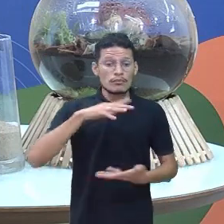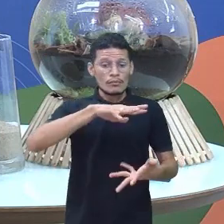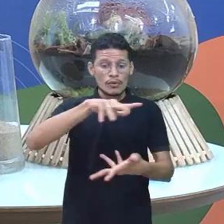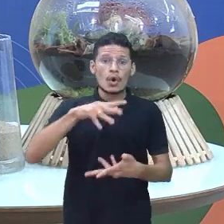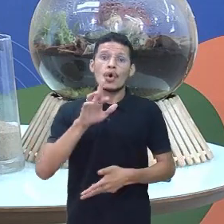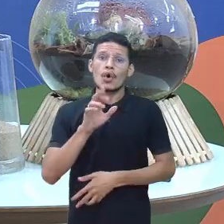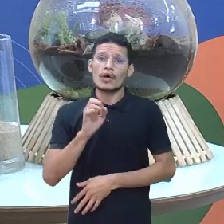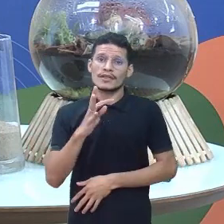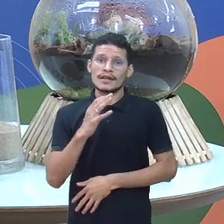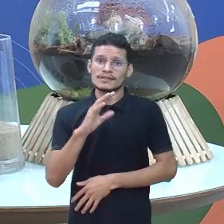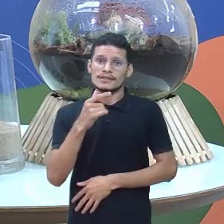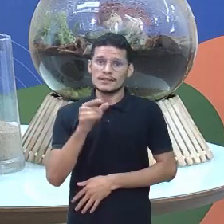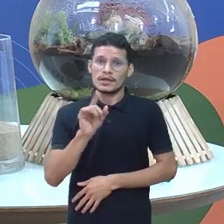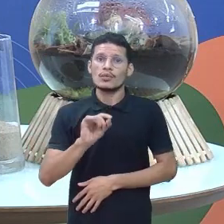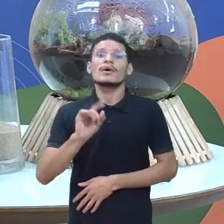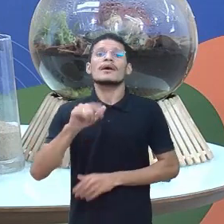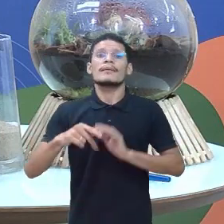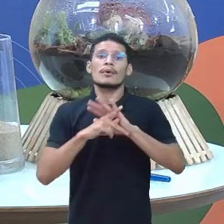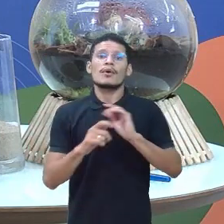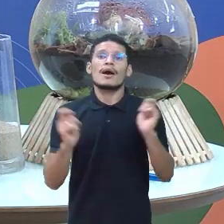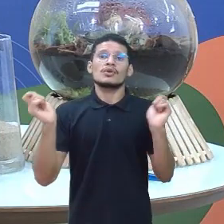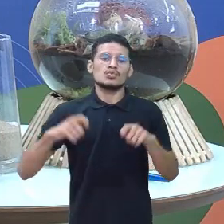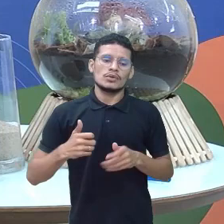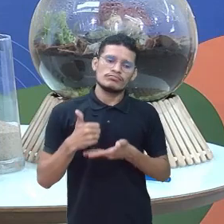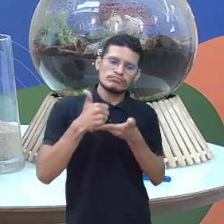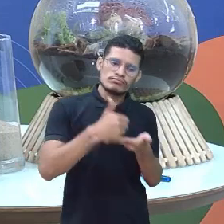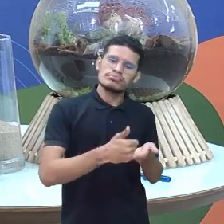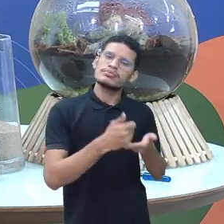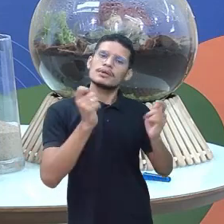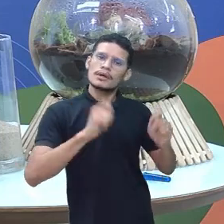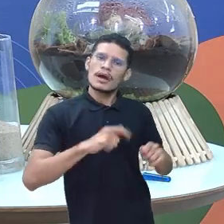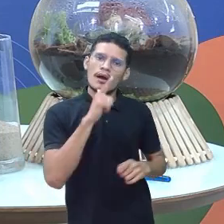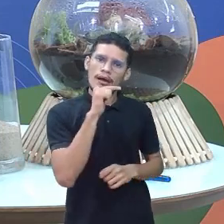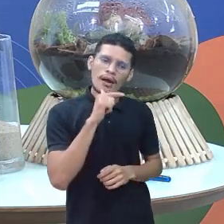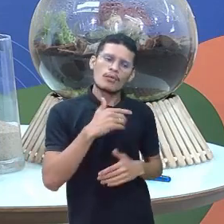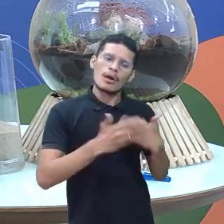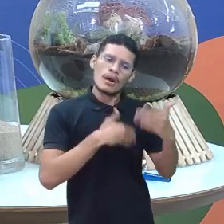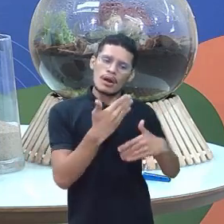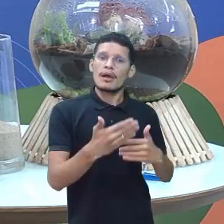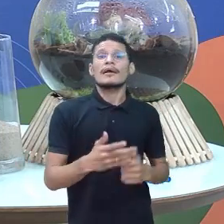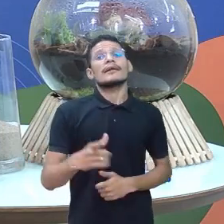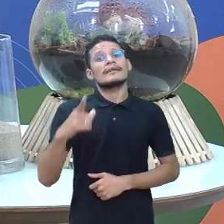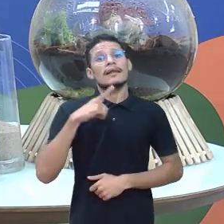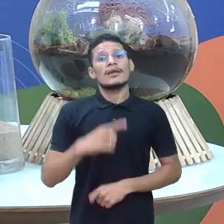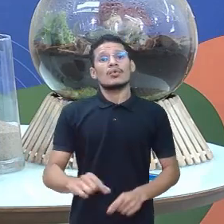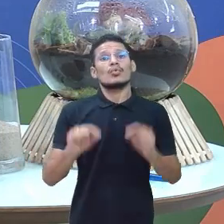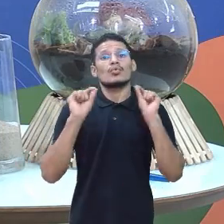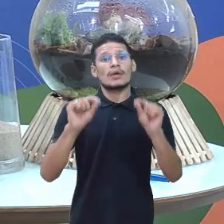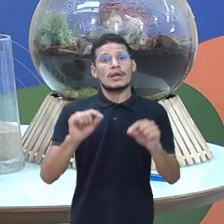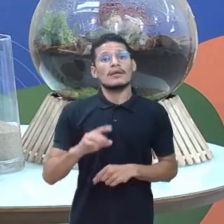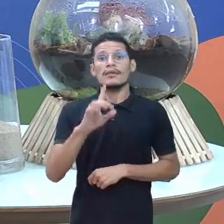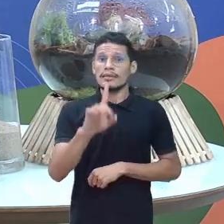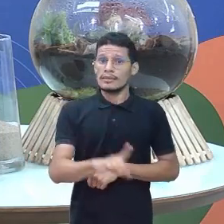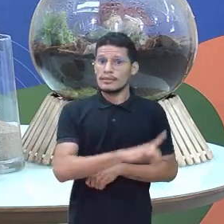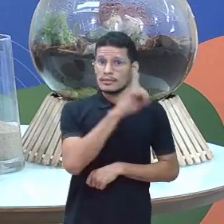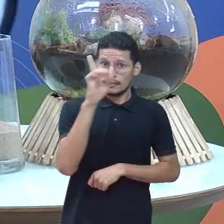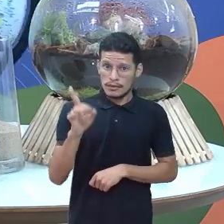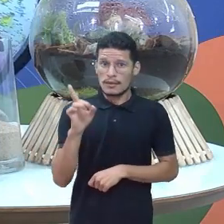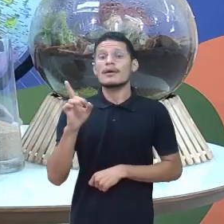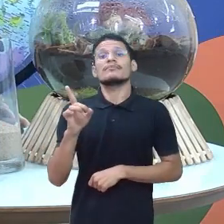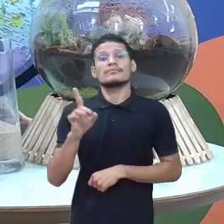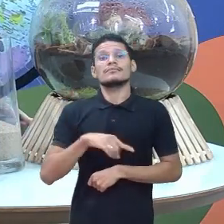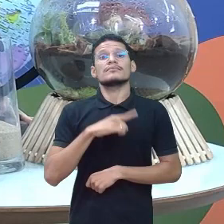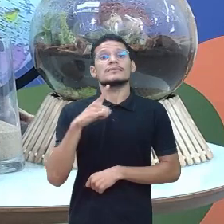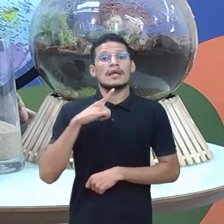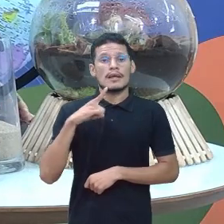rotação, que auxilia no ciclo da água, ele faz com que existam os dias e